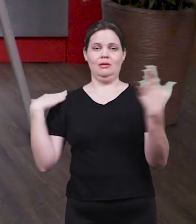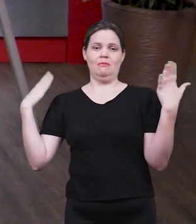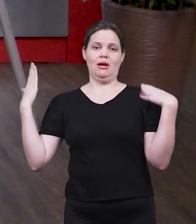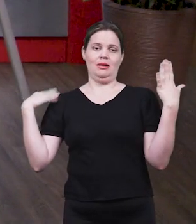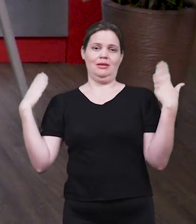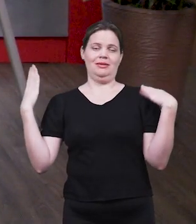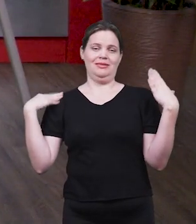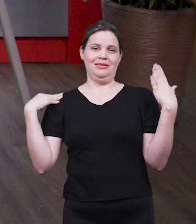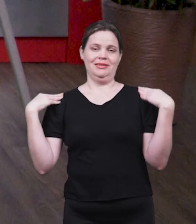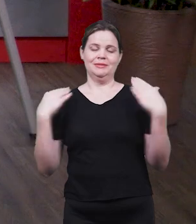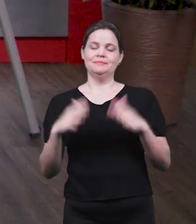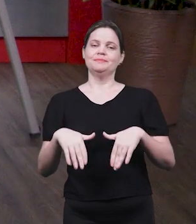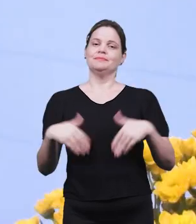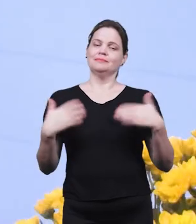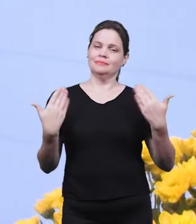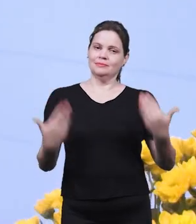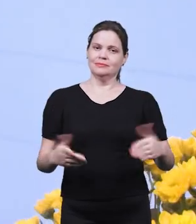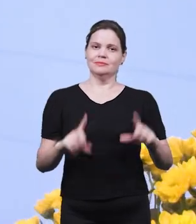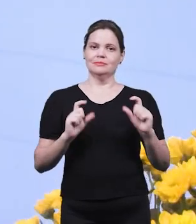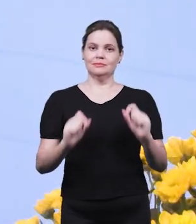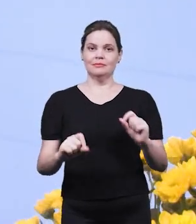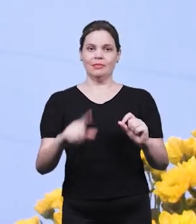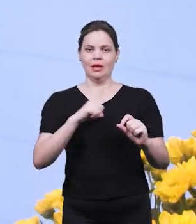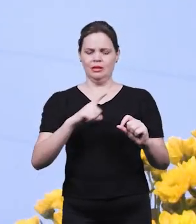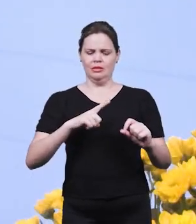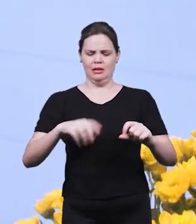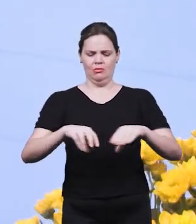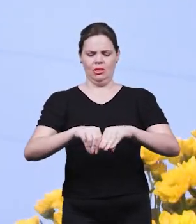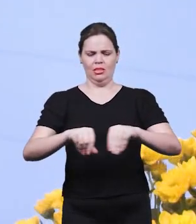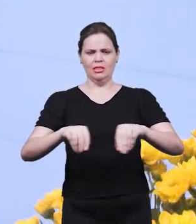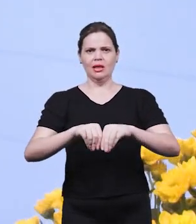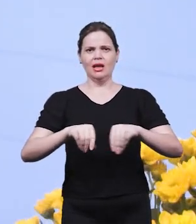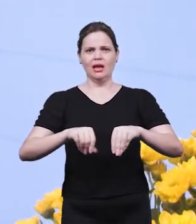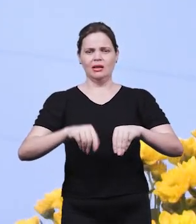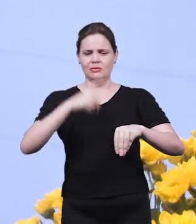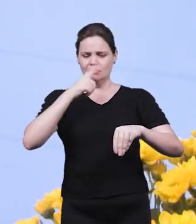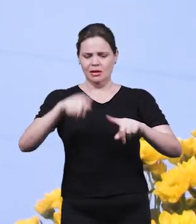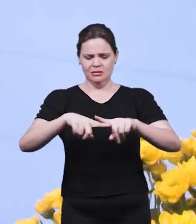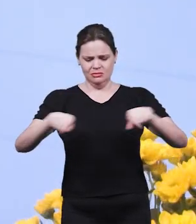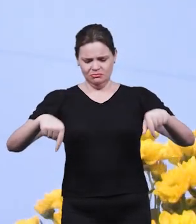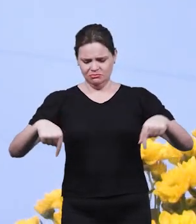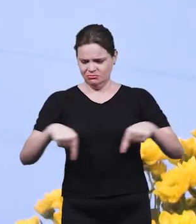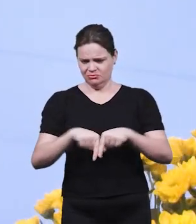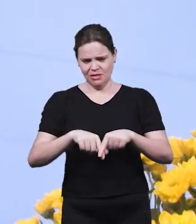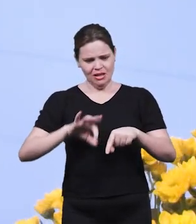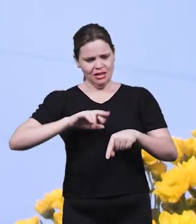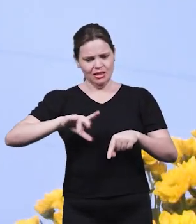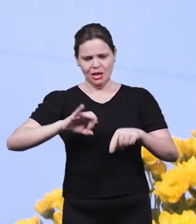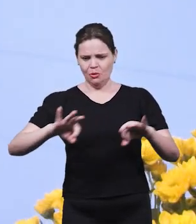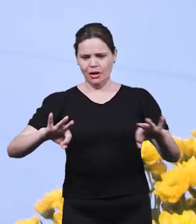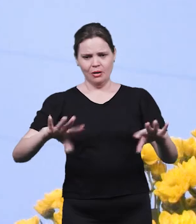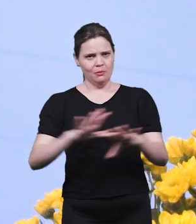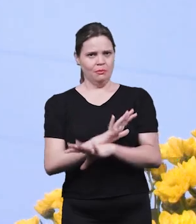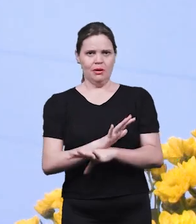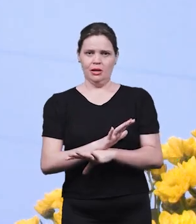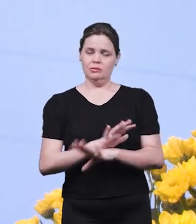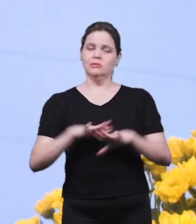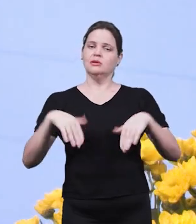no caso de sendo um terreno aforado, a taxa